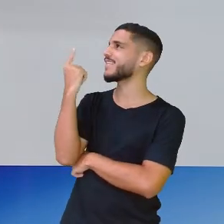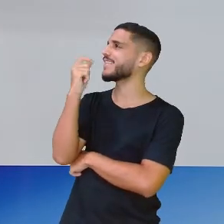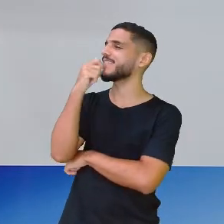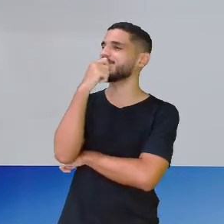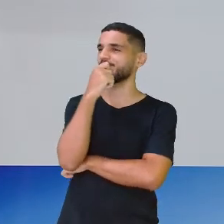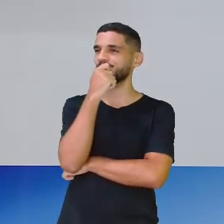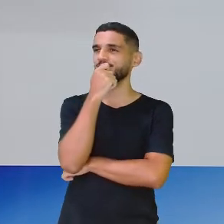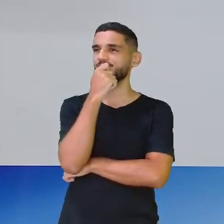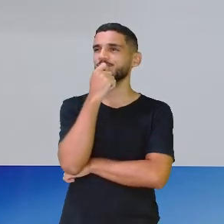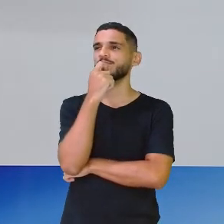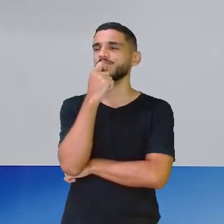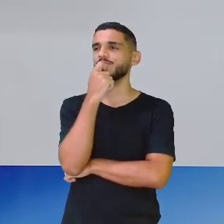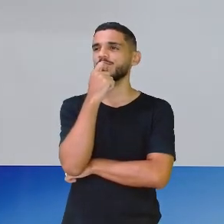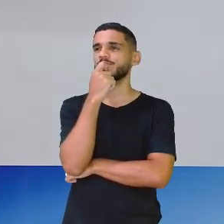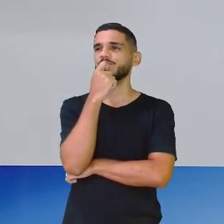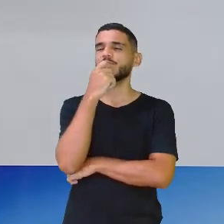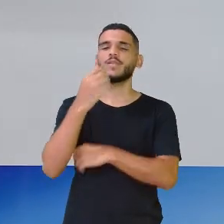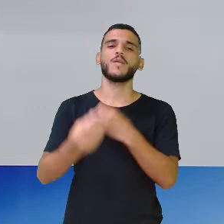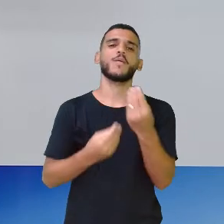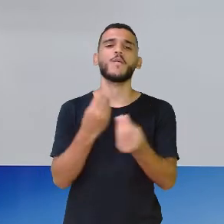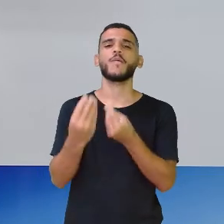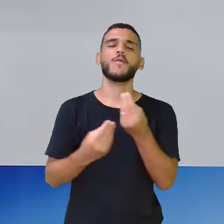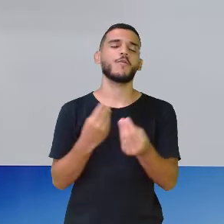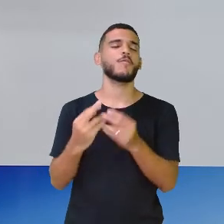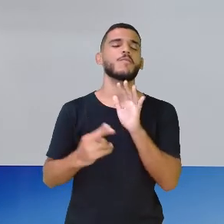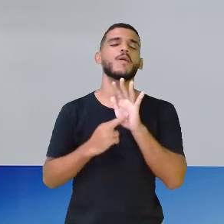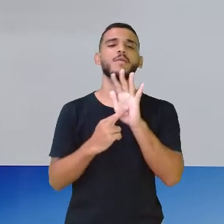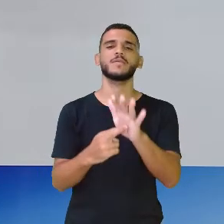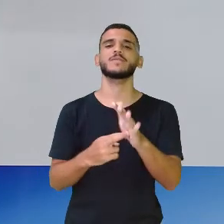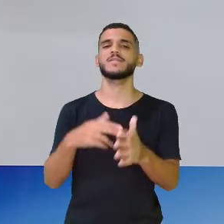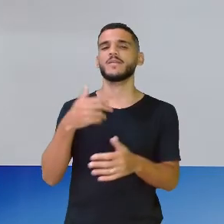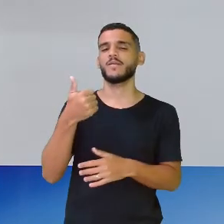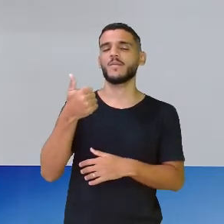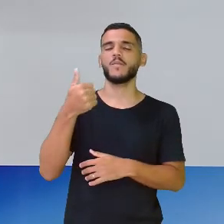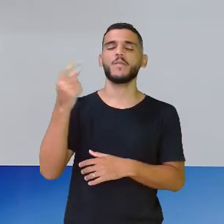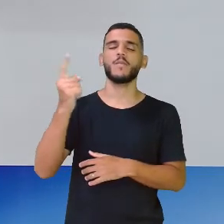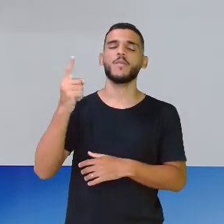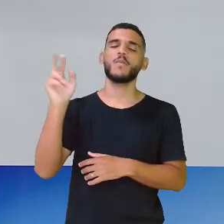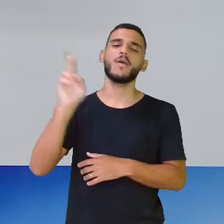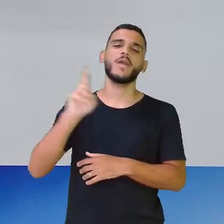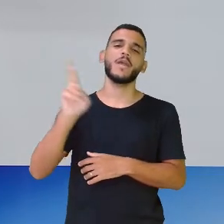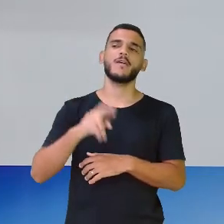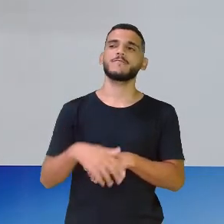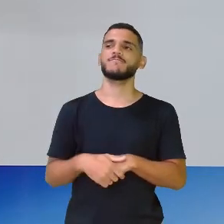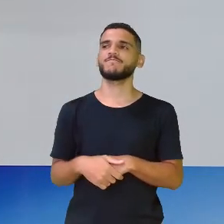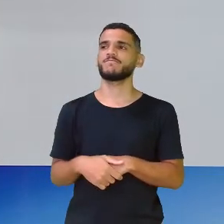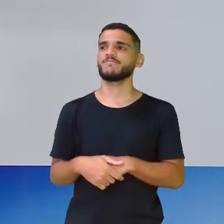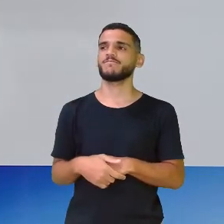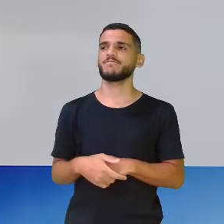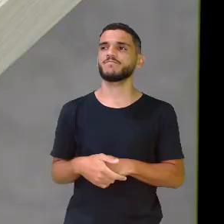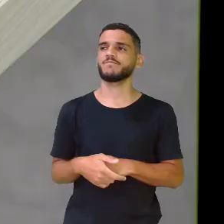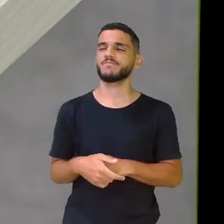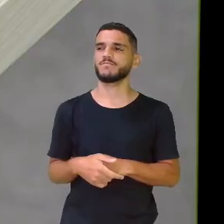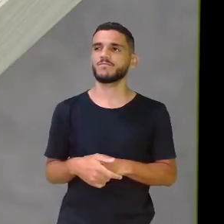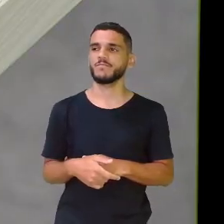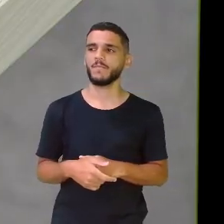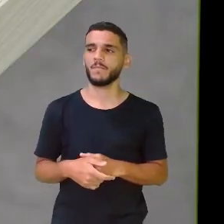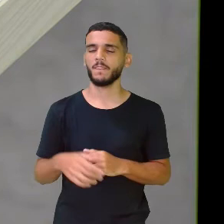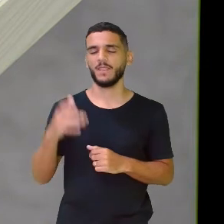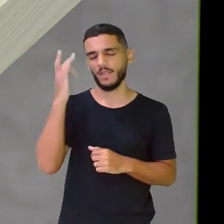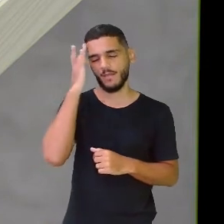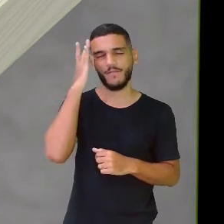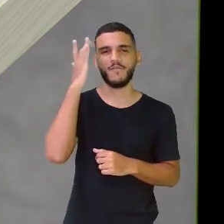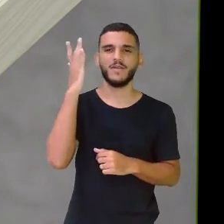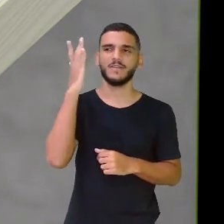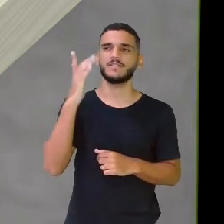Eita, e aqui, como é que eu representaria o meu real? Muito fácil. A representação que eu tenho na